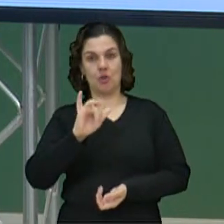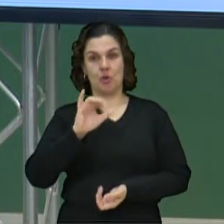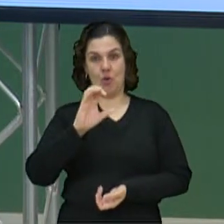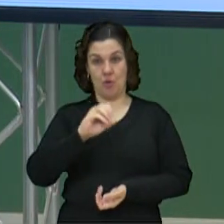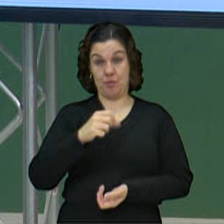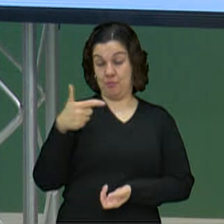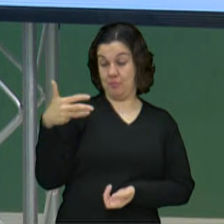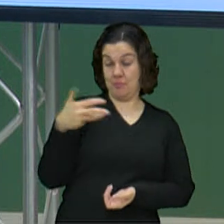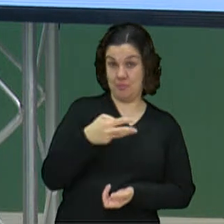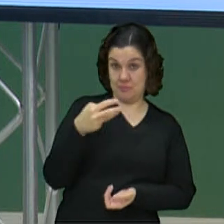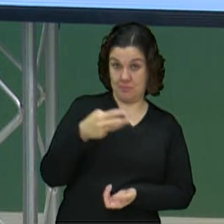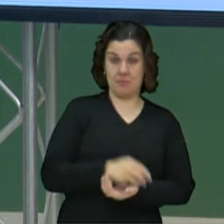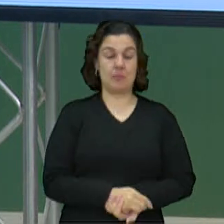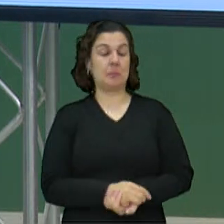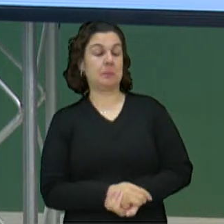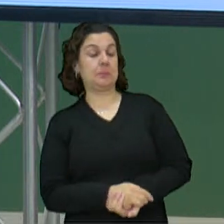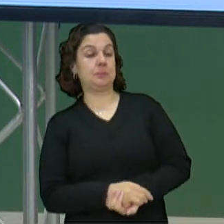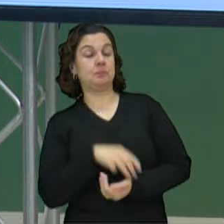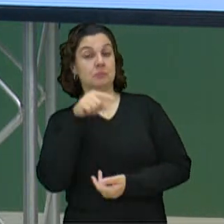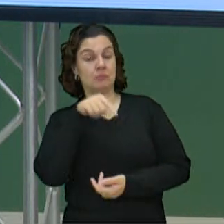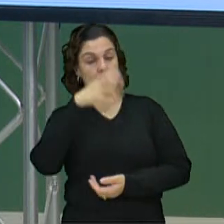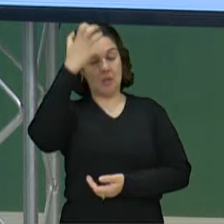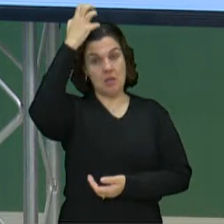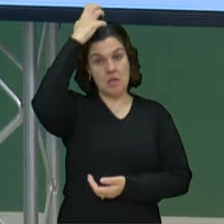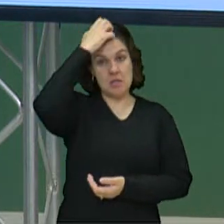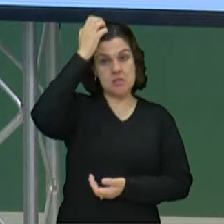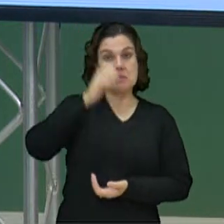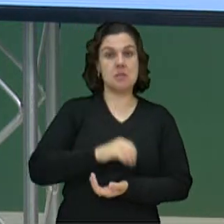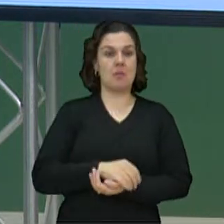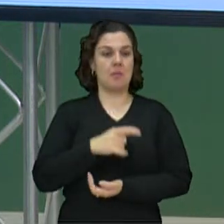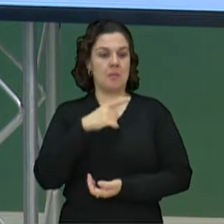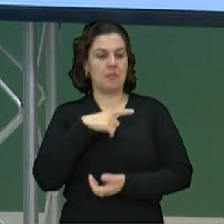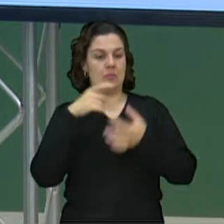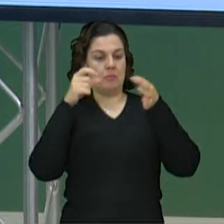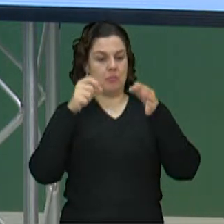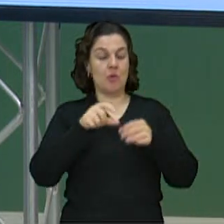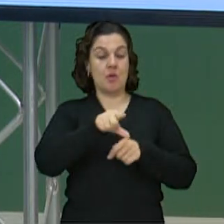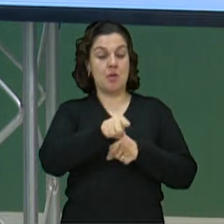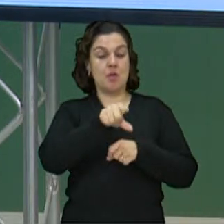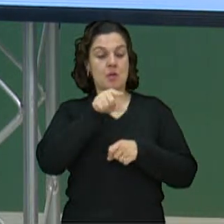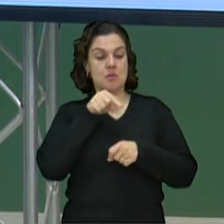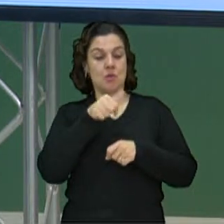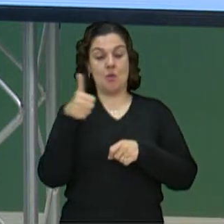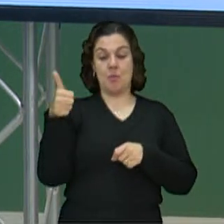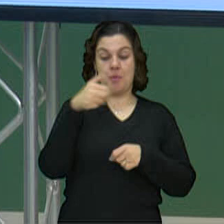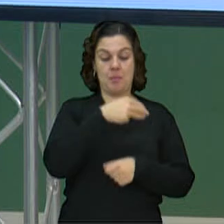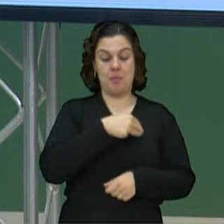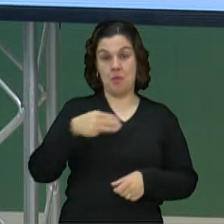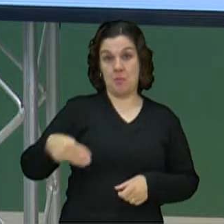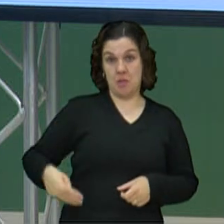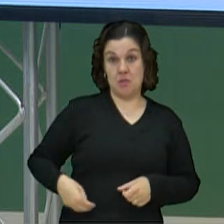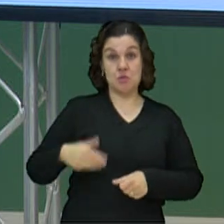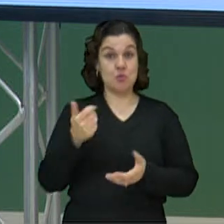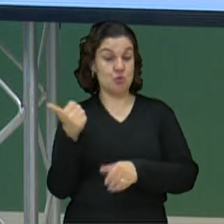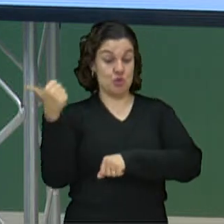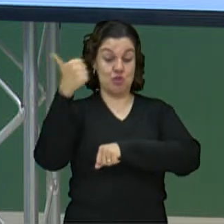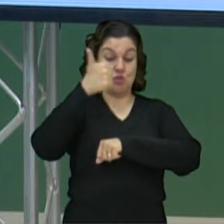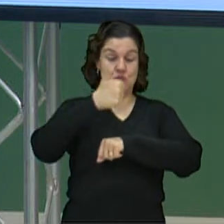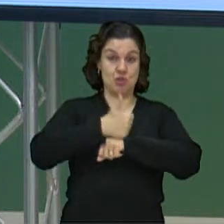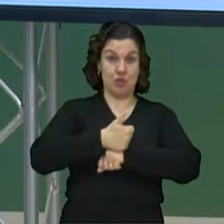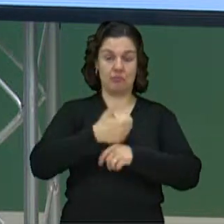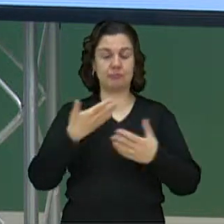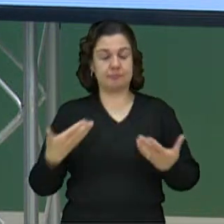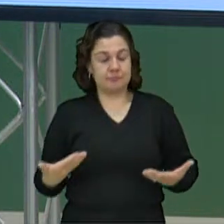Emanuele III, e esse rei tinha, então, por definição, escolher o primeiro-ministro, o chefe do governo.